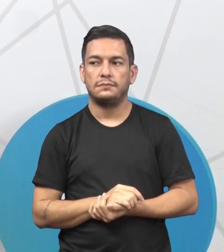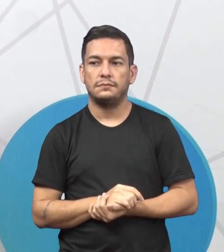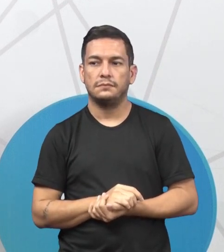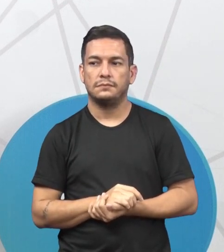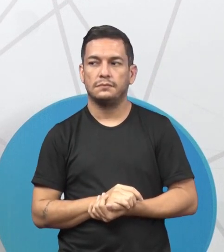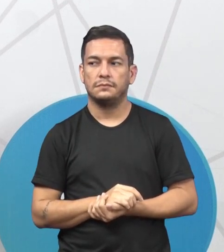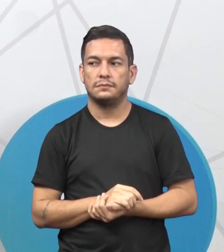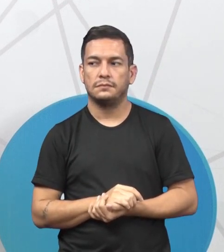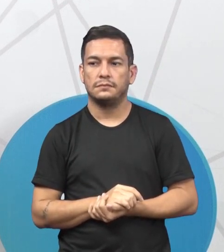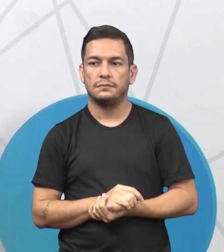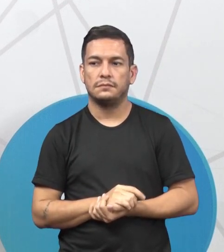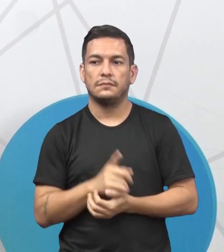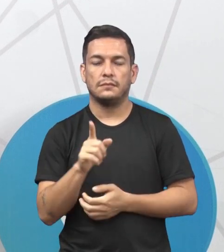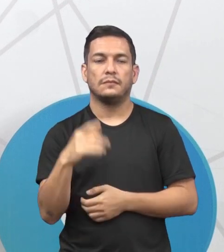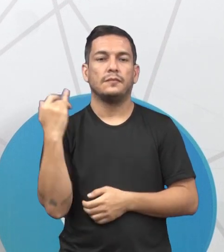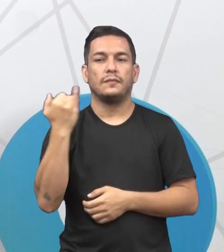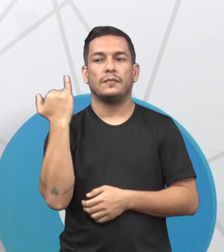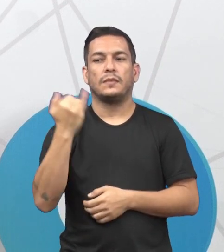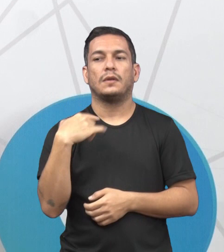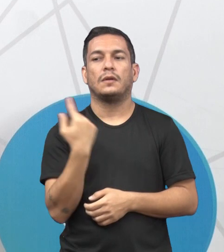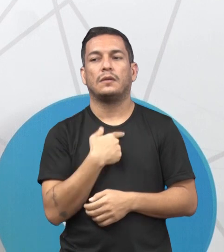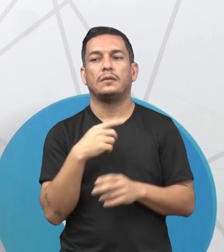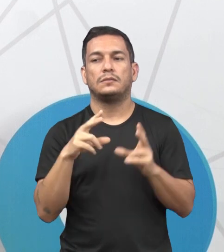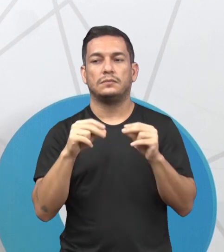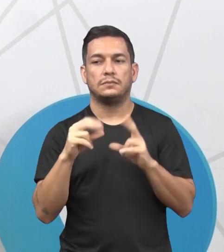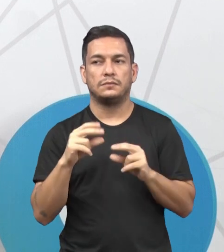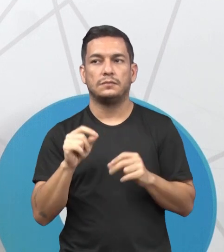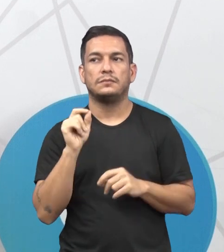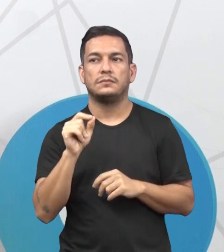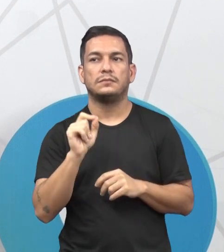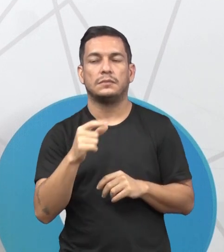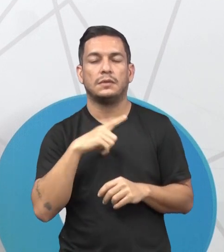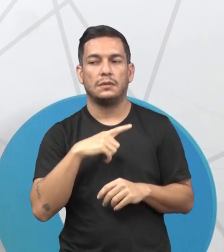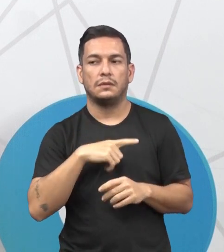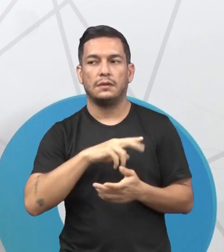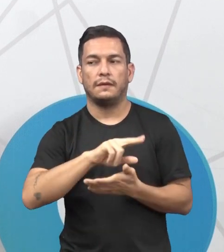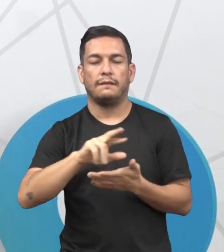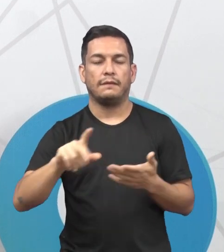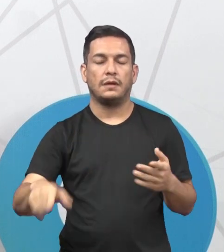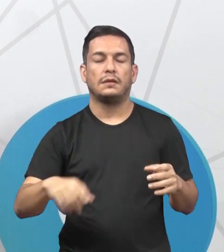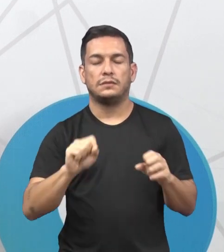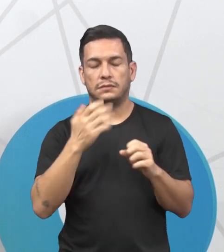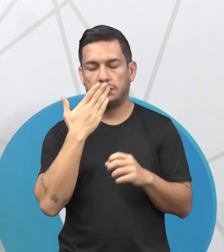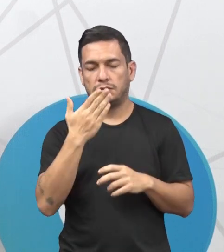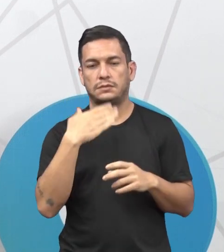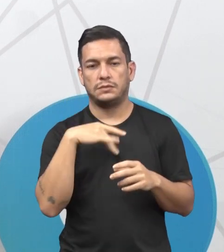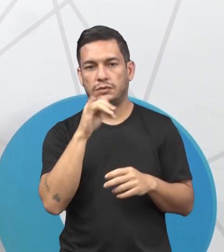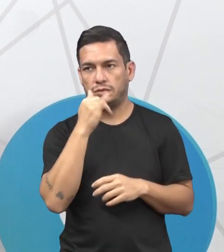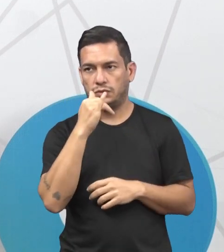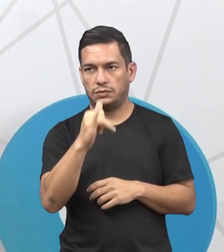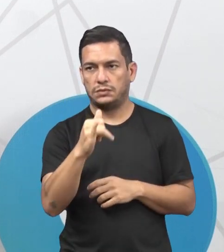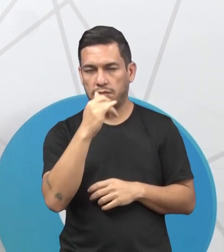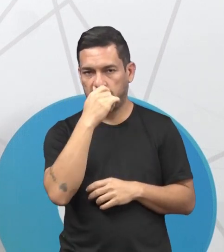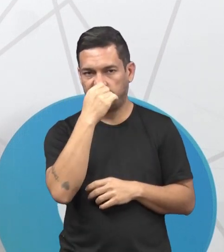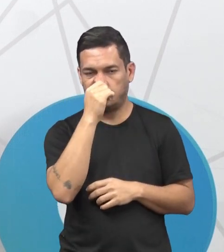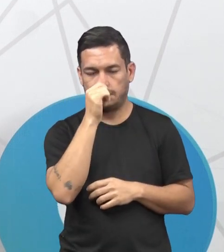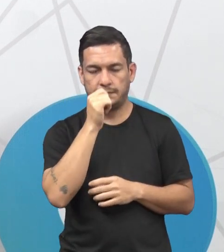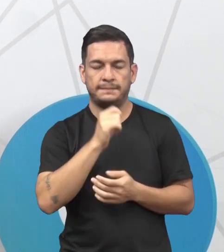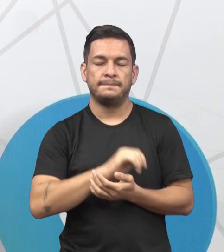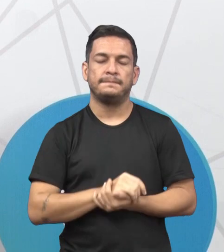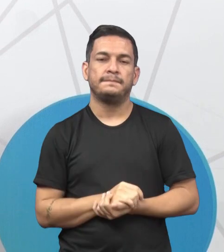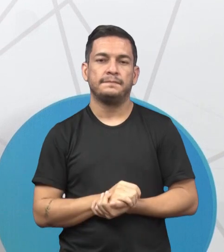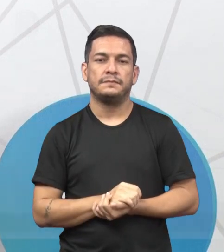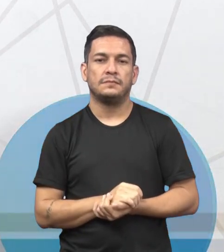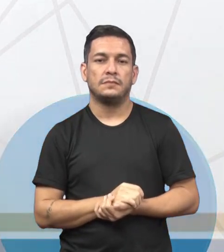Além disso, é importante que nós conversemos sobre que existem diferentes fontes de energia, diferentes tipos de fontes de